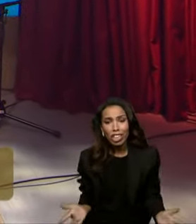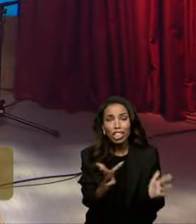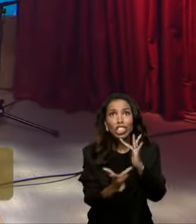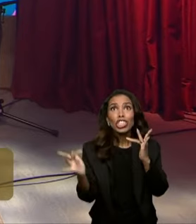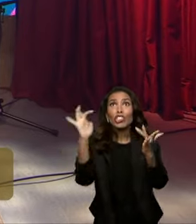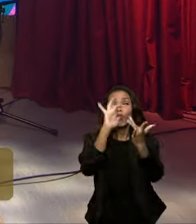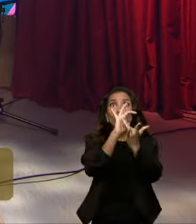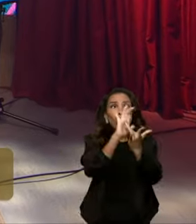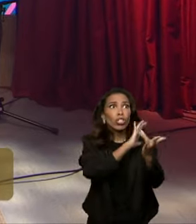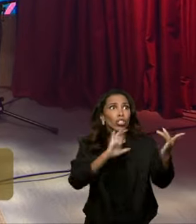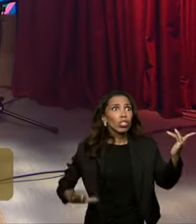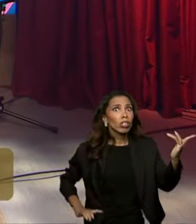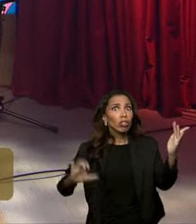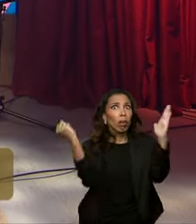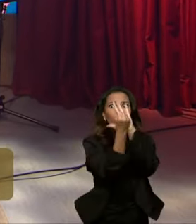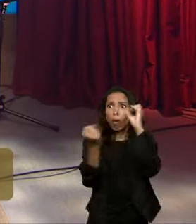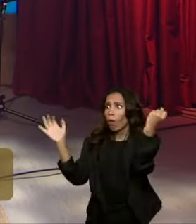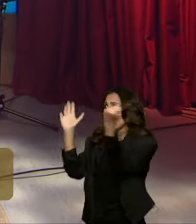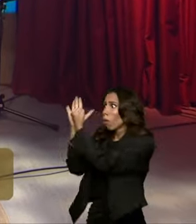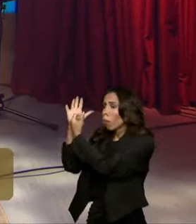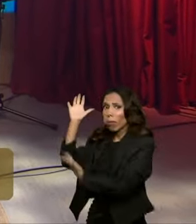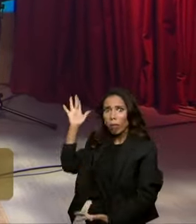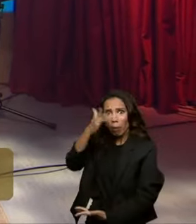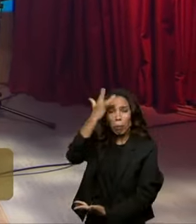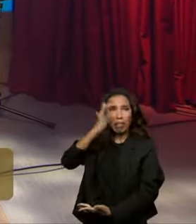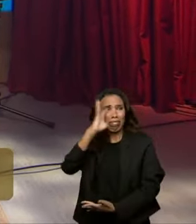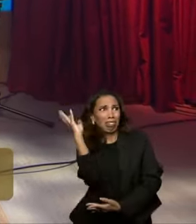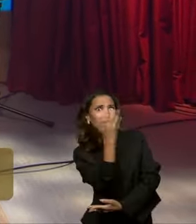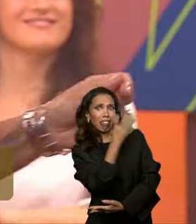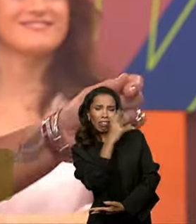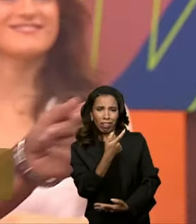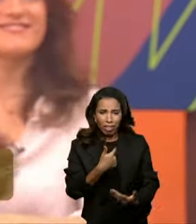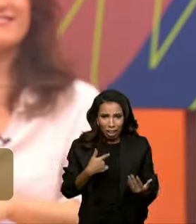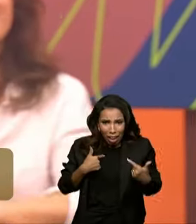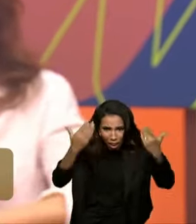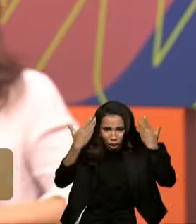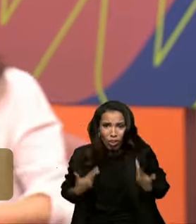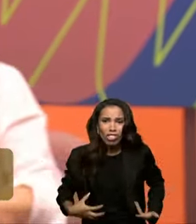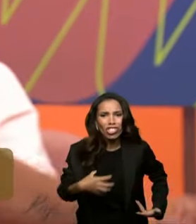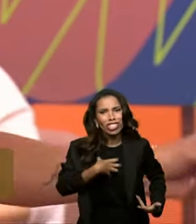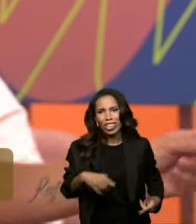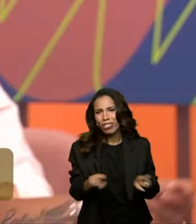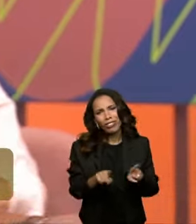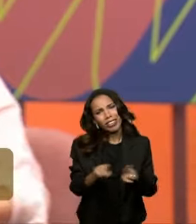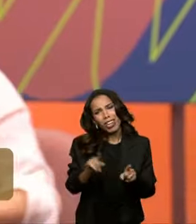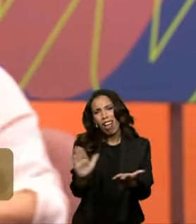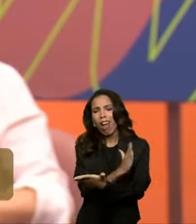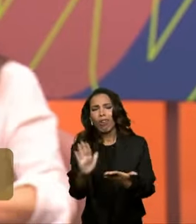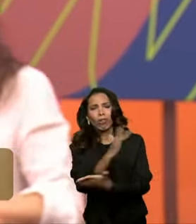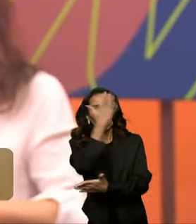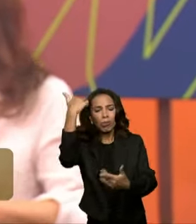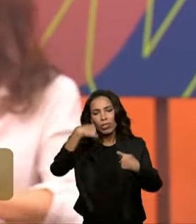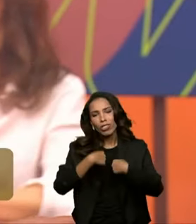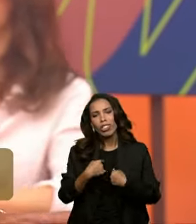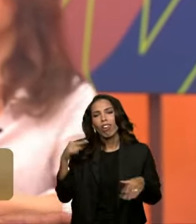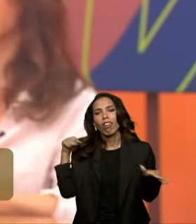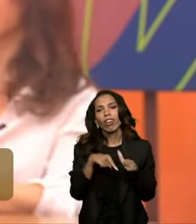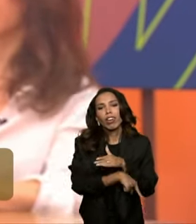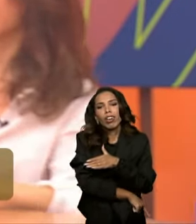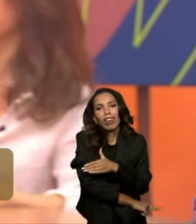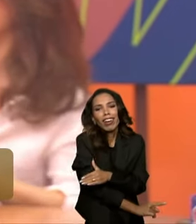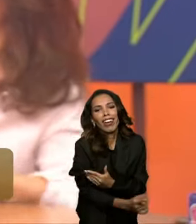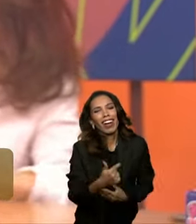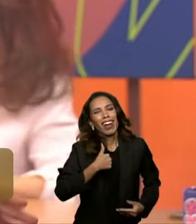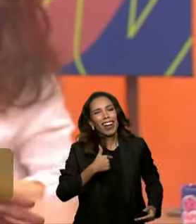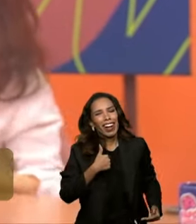agradou todo mundo, não mudo meu jeito pra te agradar. Quem bem me conhece sabe que no fundo, se eu não adianto, eu não